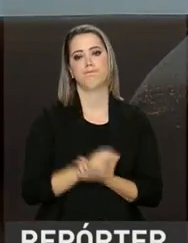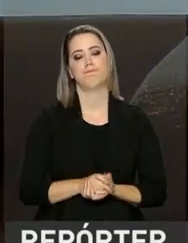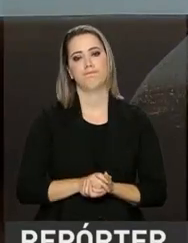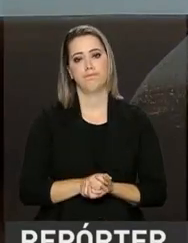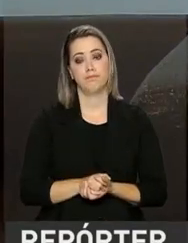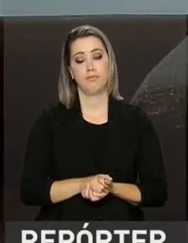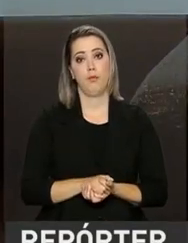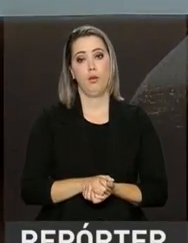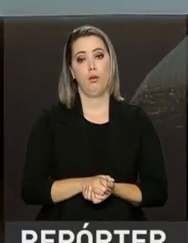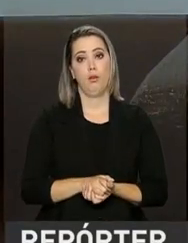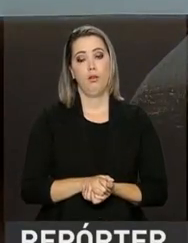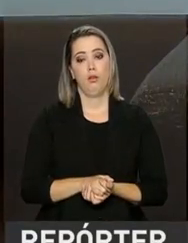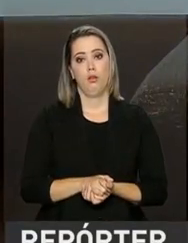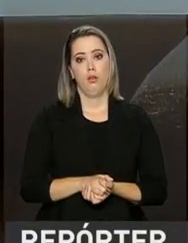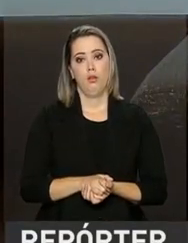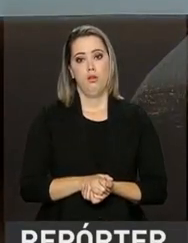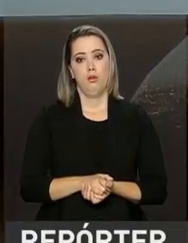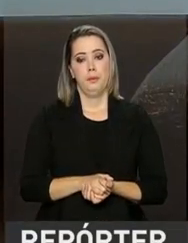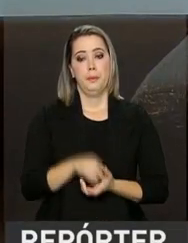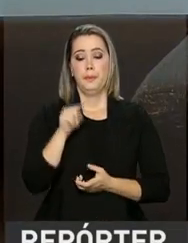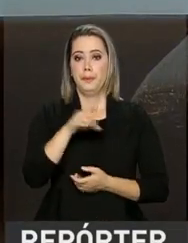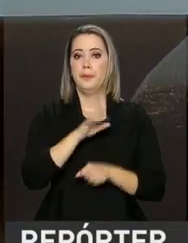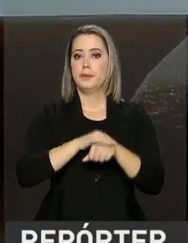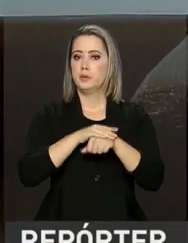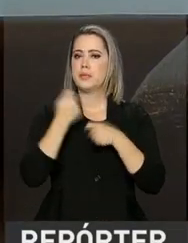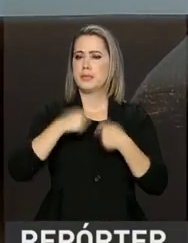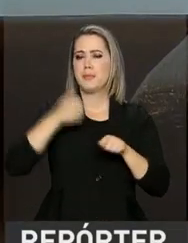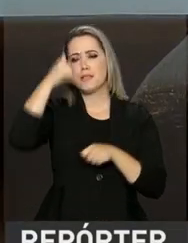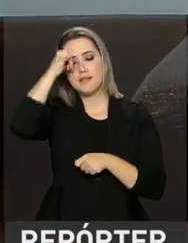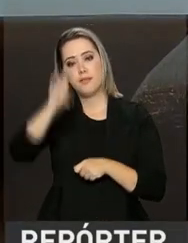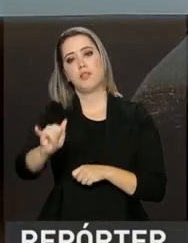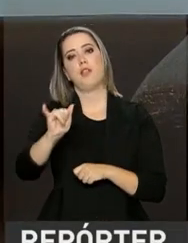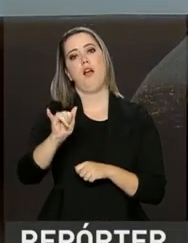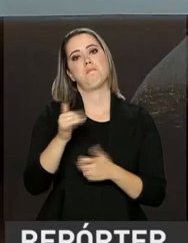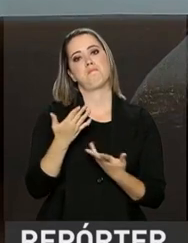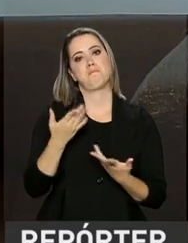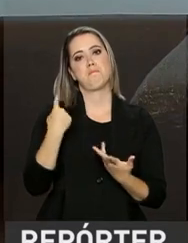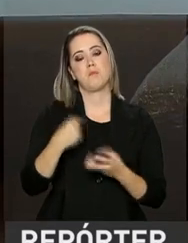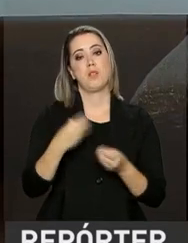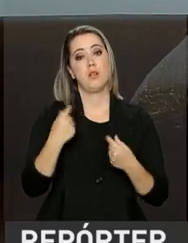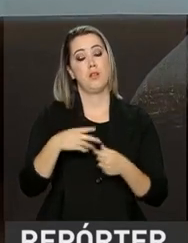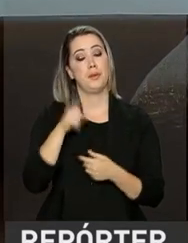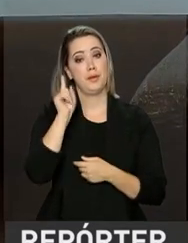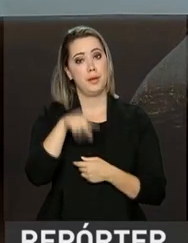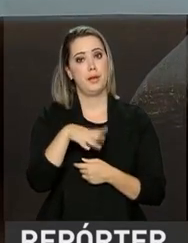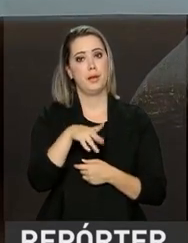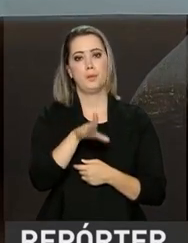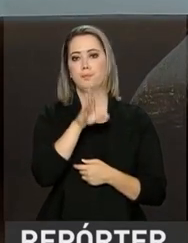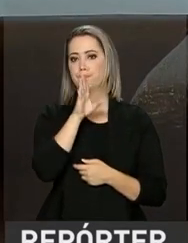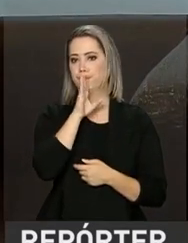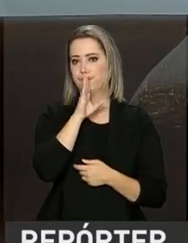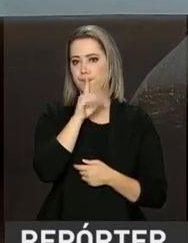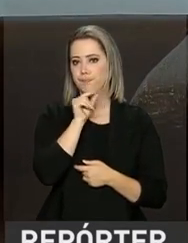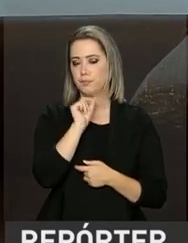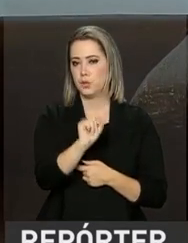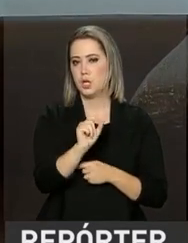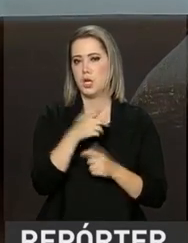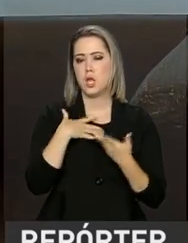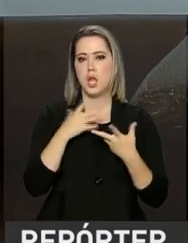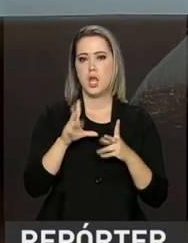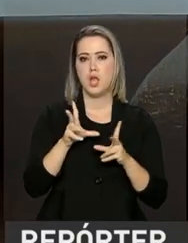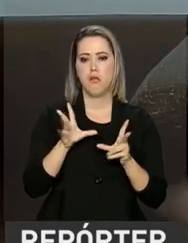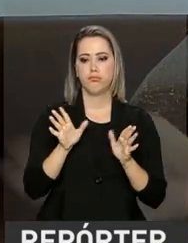que você tem que fazer prevenção e o pior ela é silenciosa ela